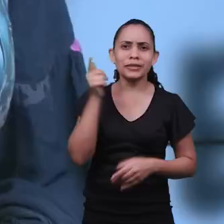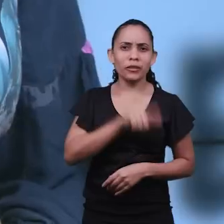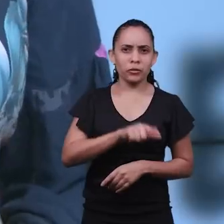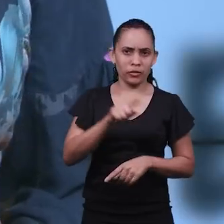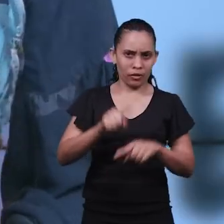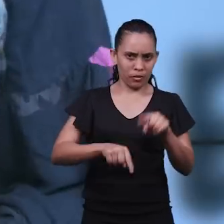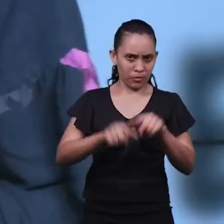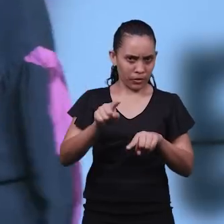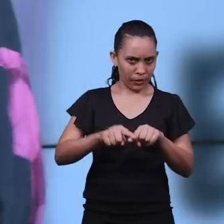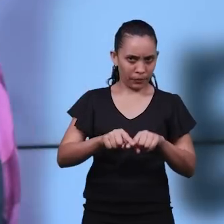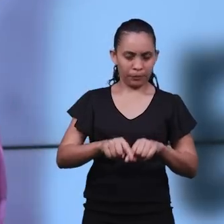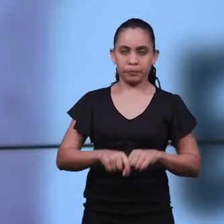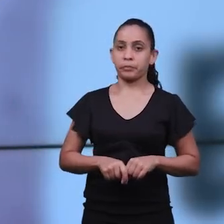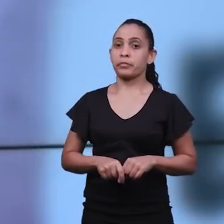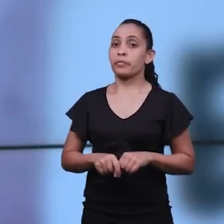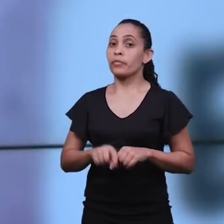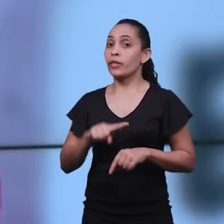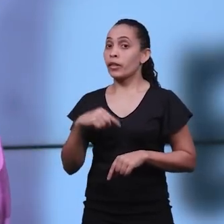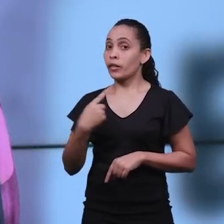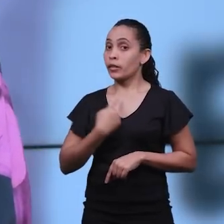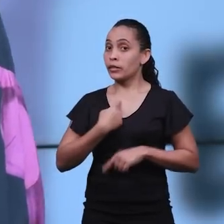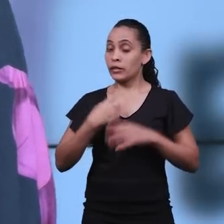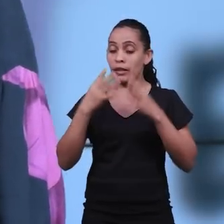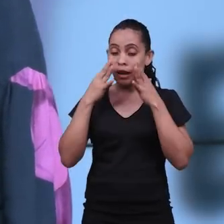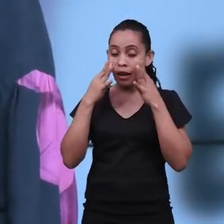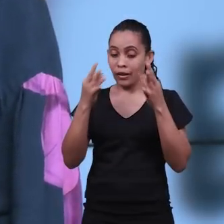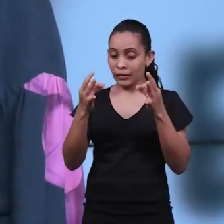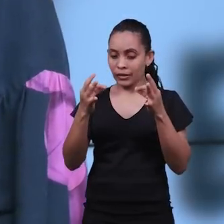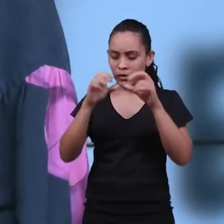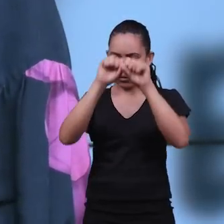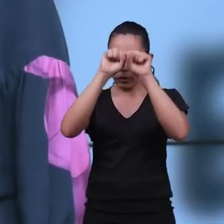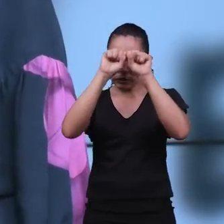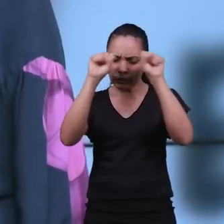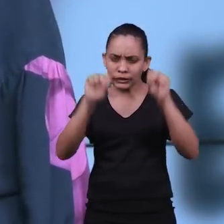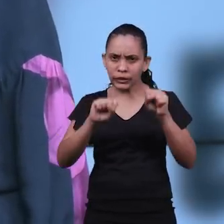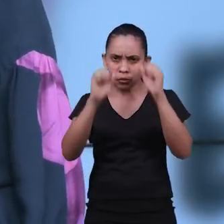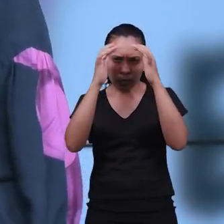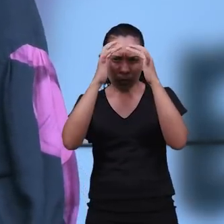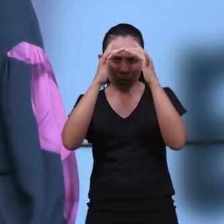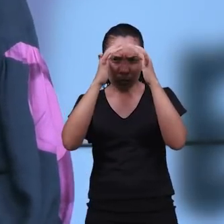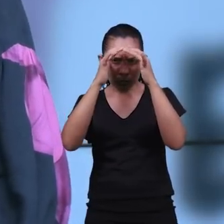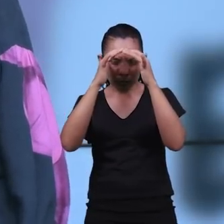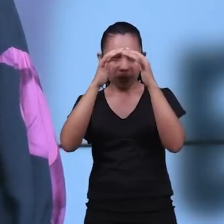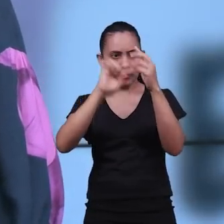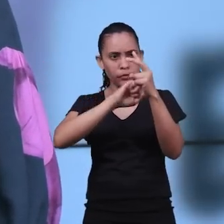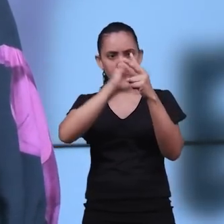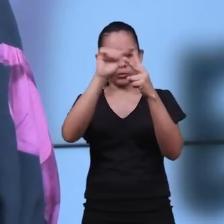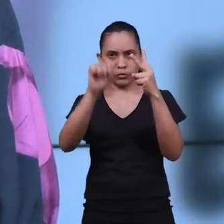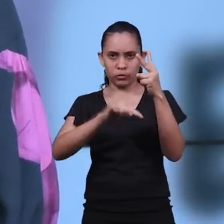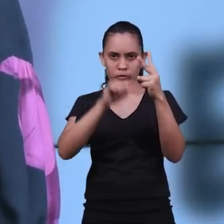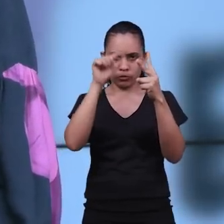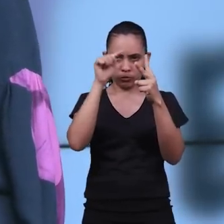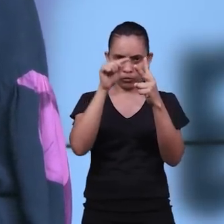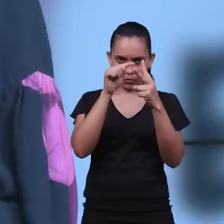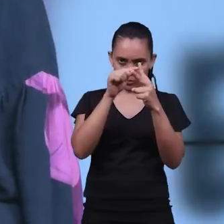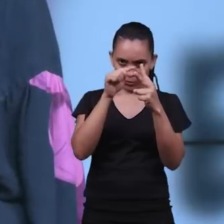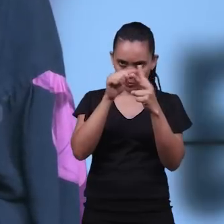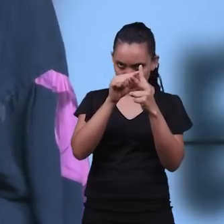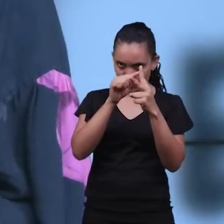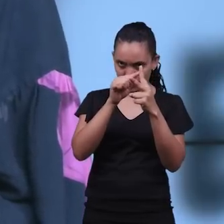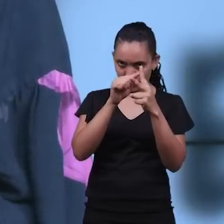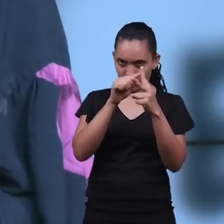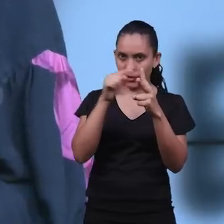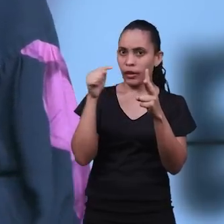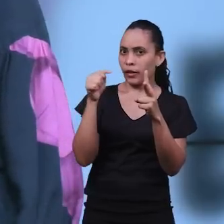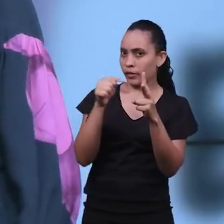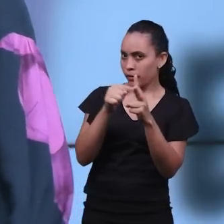objeto. Para regular os mecanismos da atenção, existem dois circuitos: o circuito